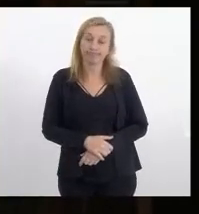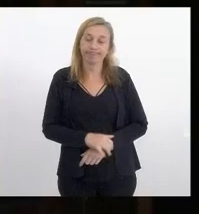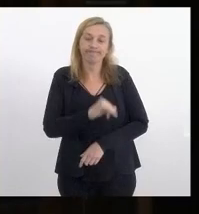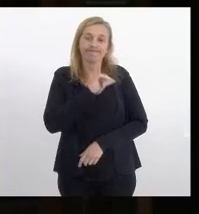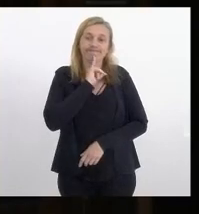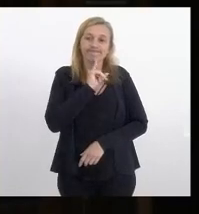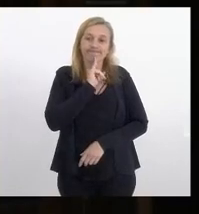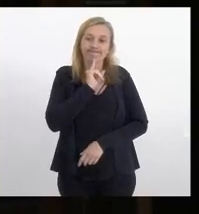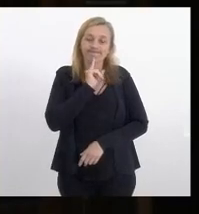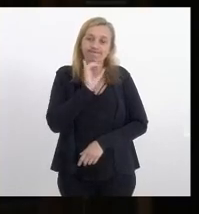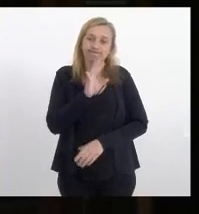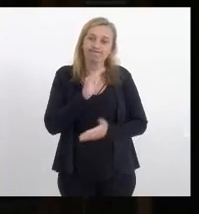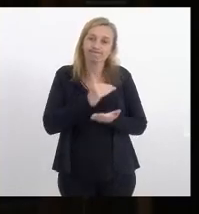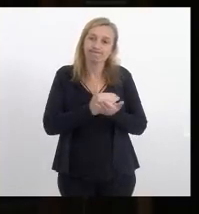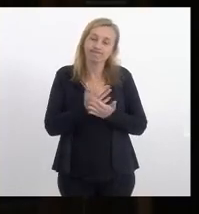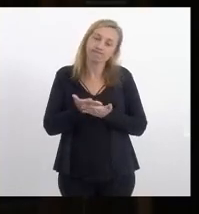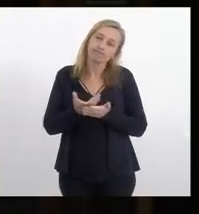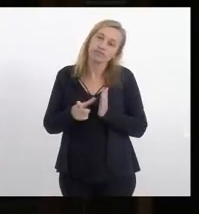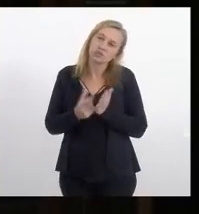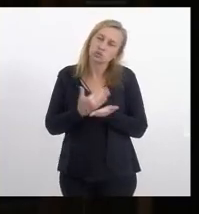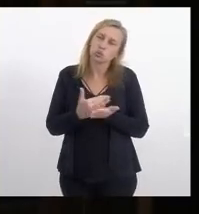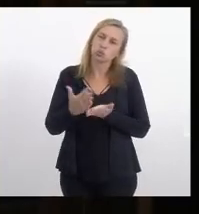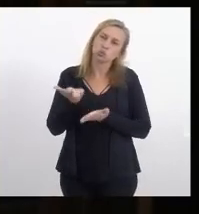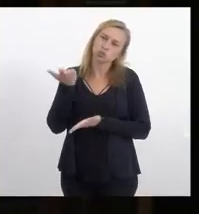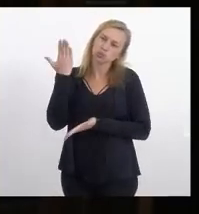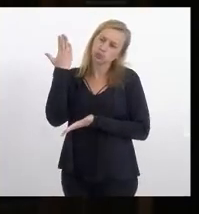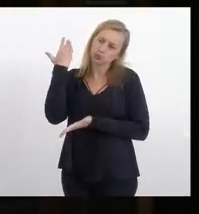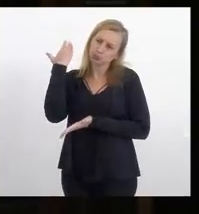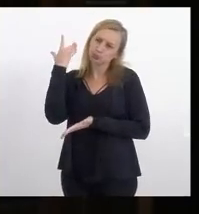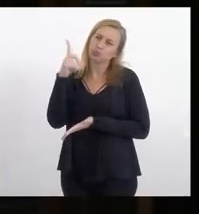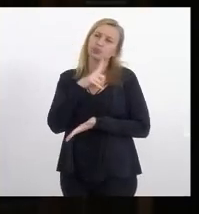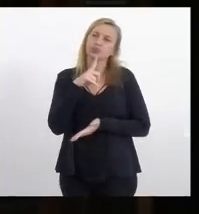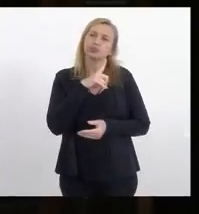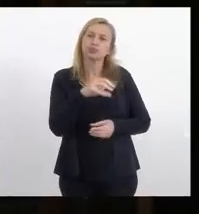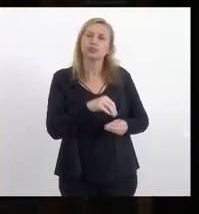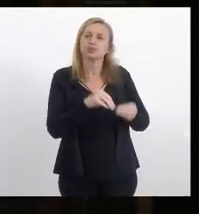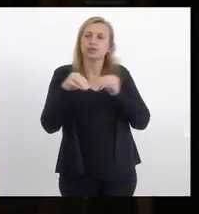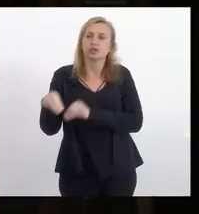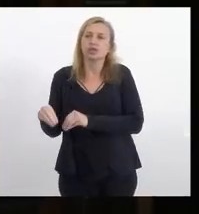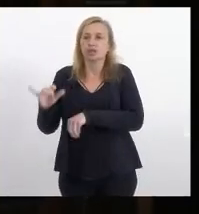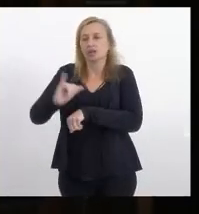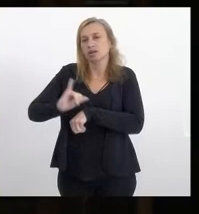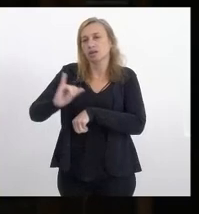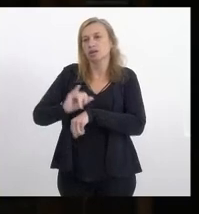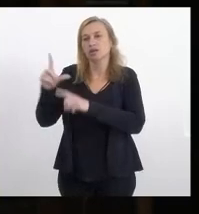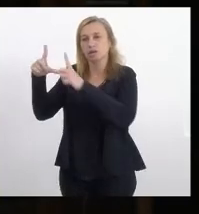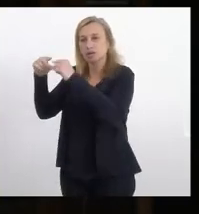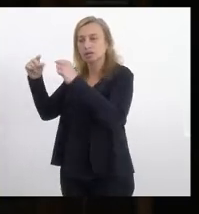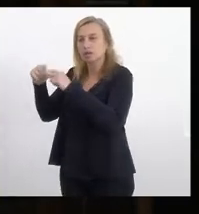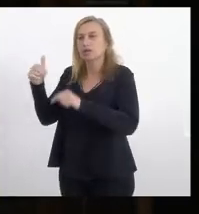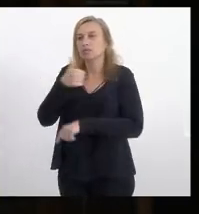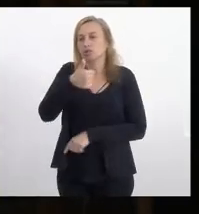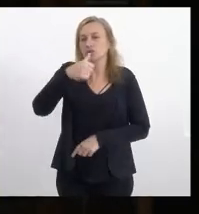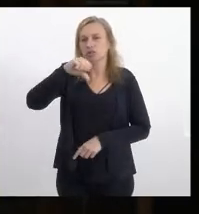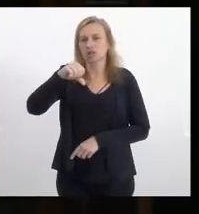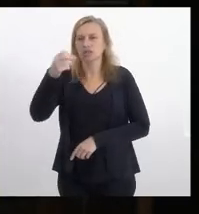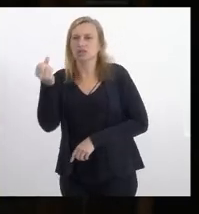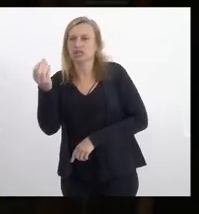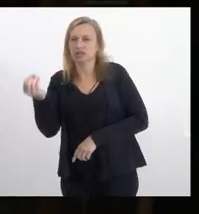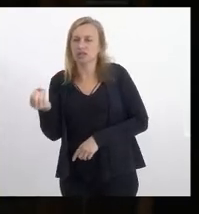infelizmente isso começou lá atrás a houver a transferência da capital para Brasília em 1960